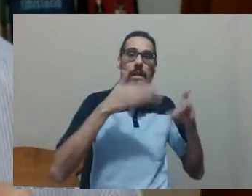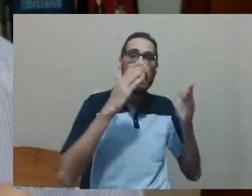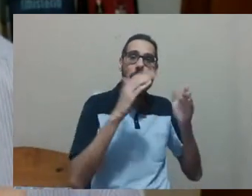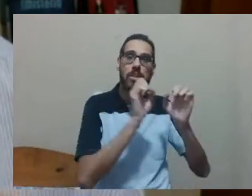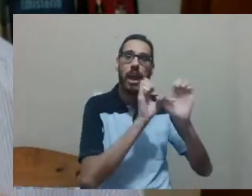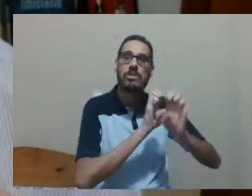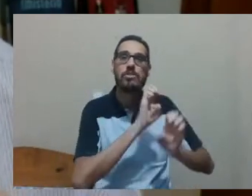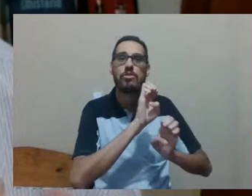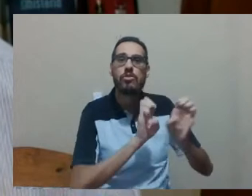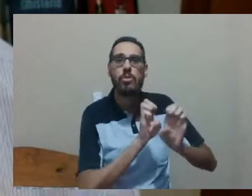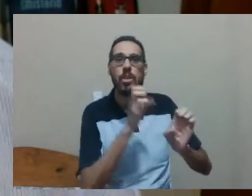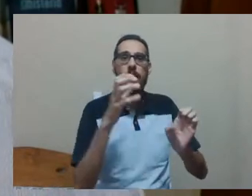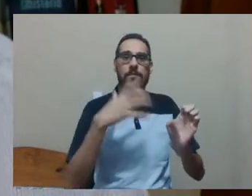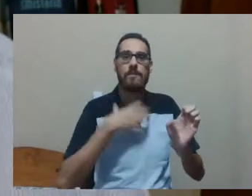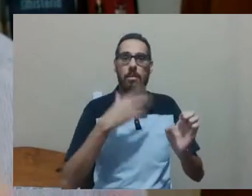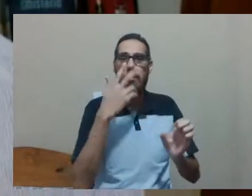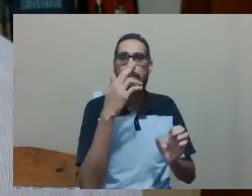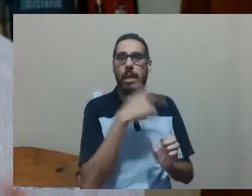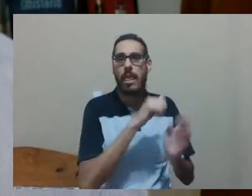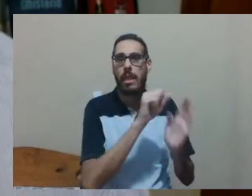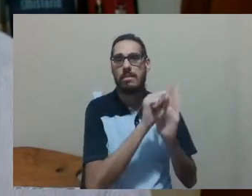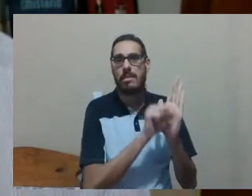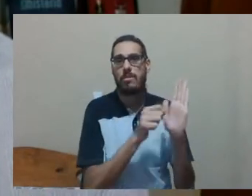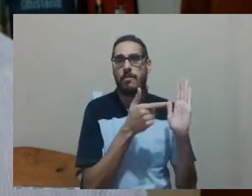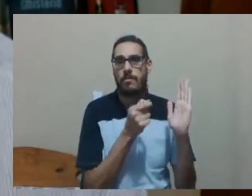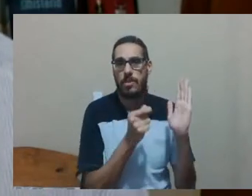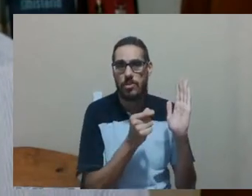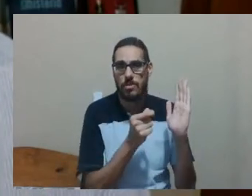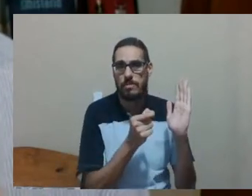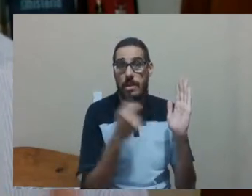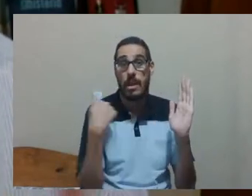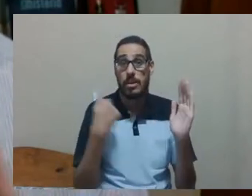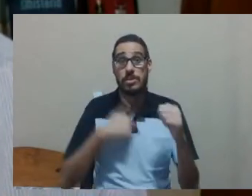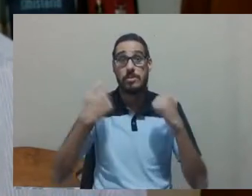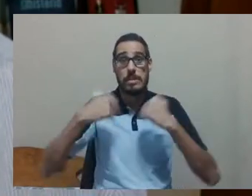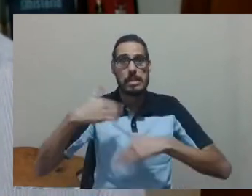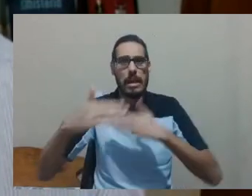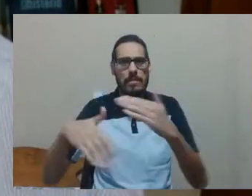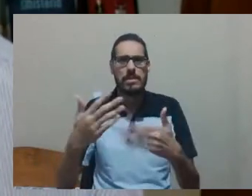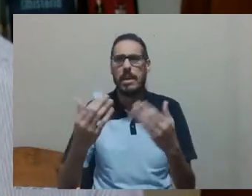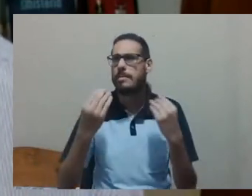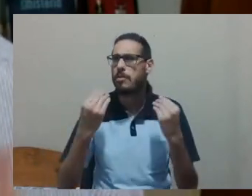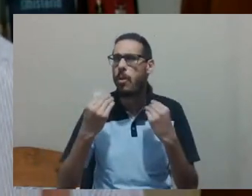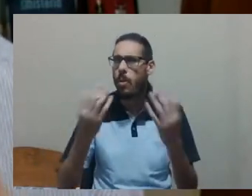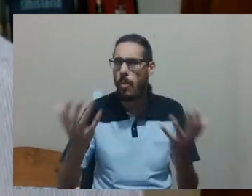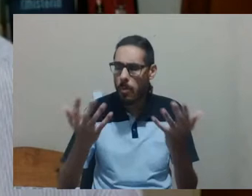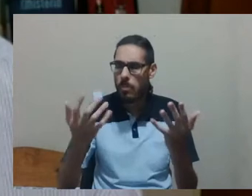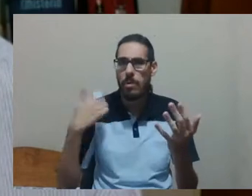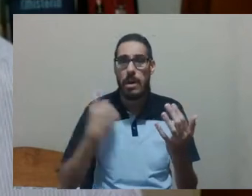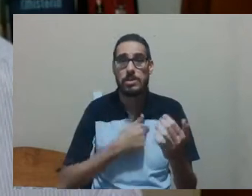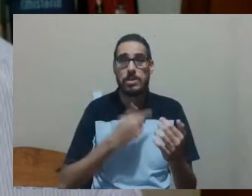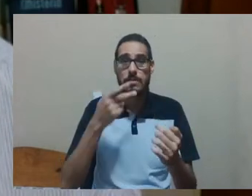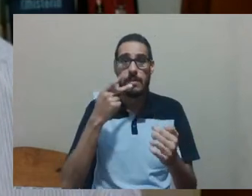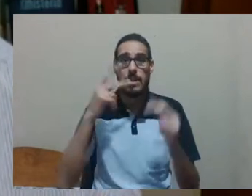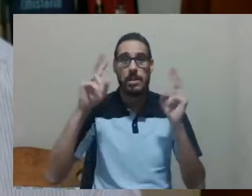precisa avançar isso. E como que a gente vai fazer isso? Quando a gente fala de modernizar espaços,